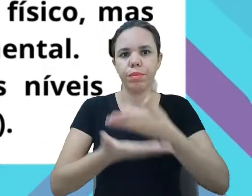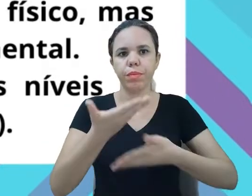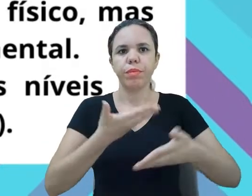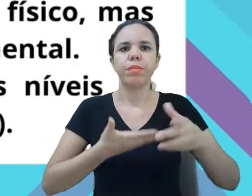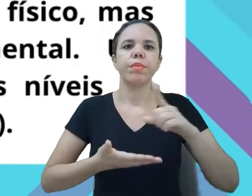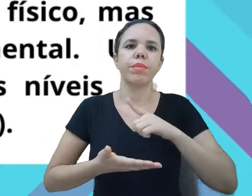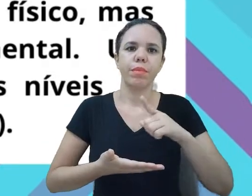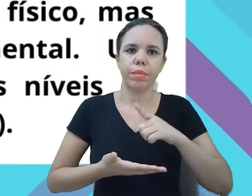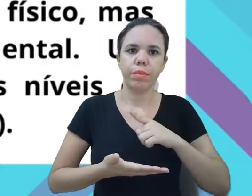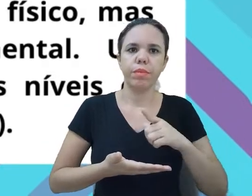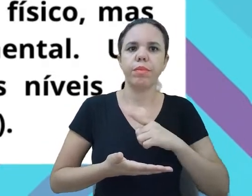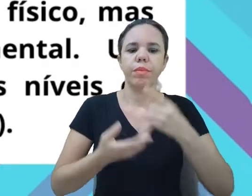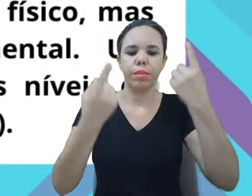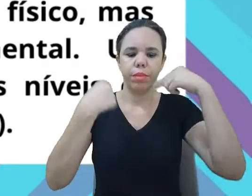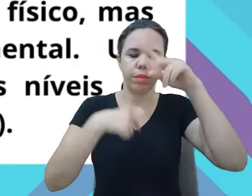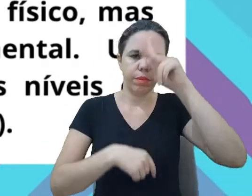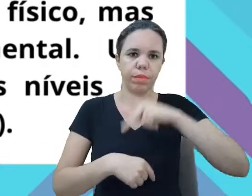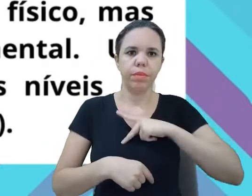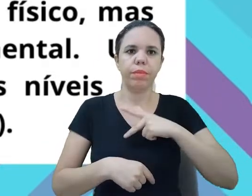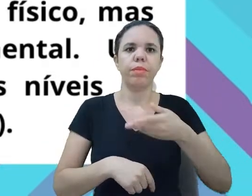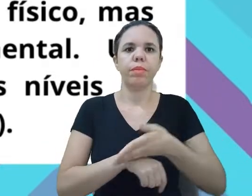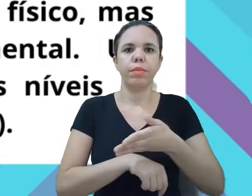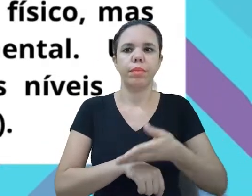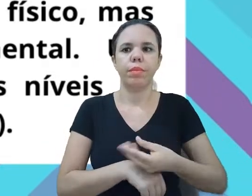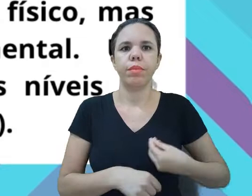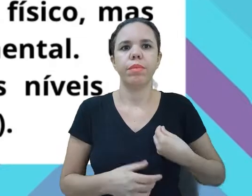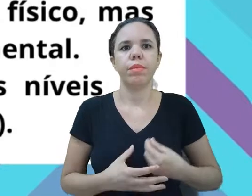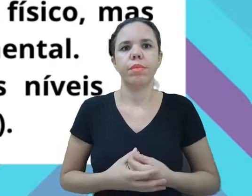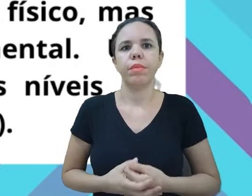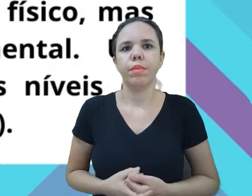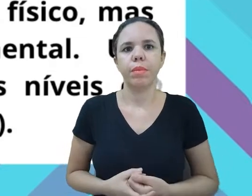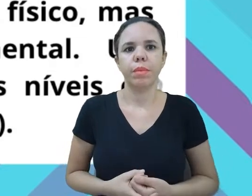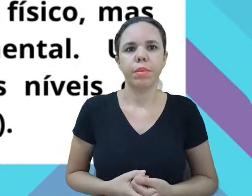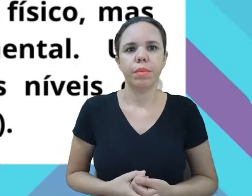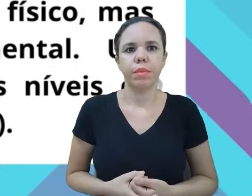das relações que o indivíduo estabelece com o meio em que vive.